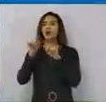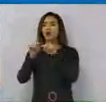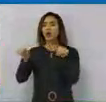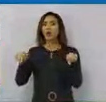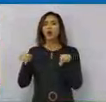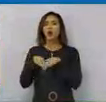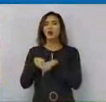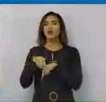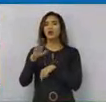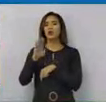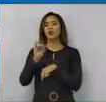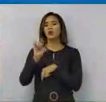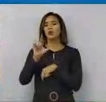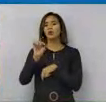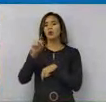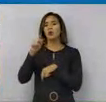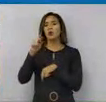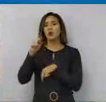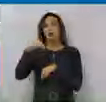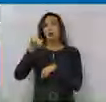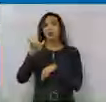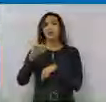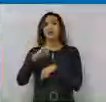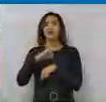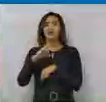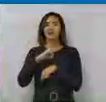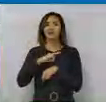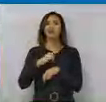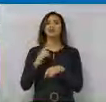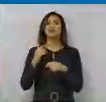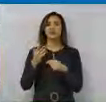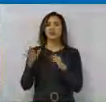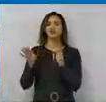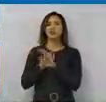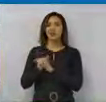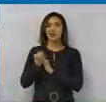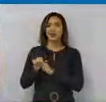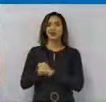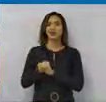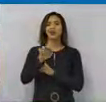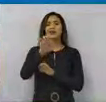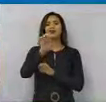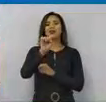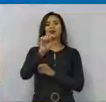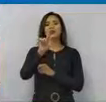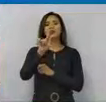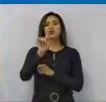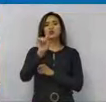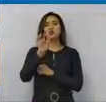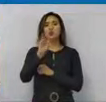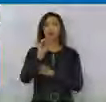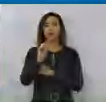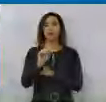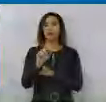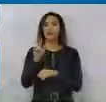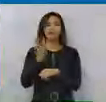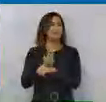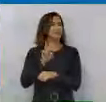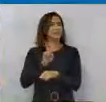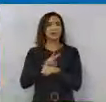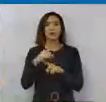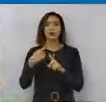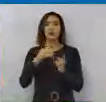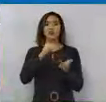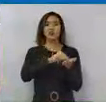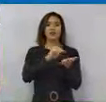ele recebe cargas de esgoto não tratado, tá, por falta de redes coletoras e também o tratamento